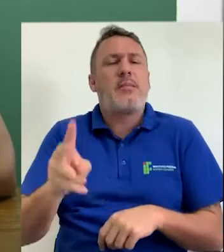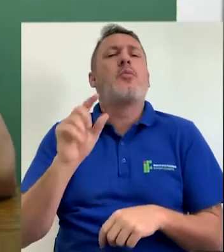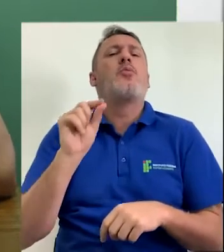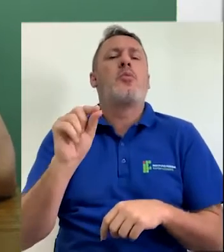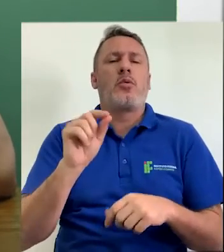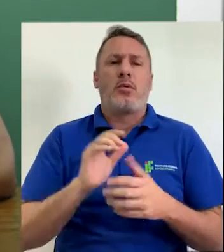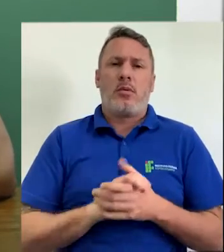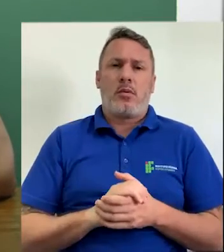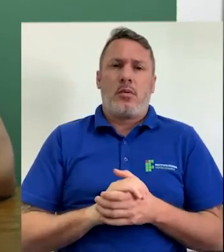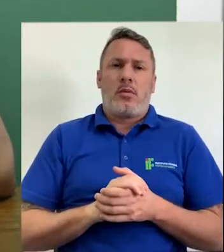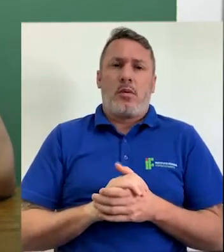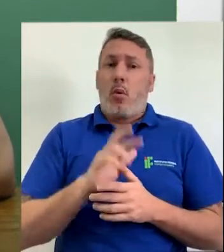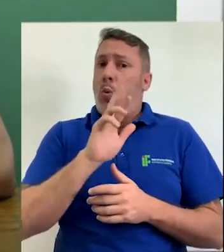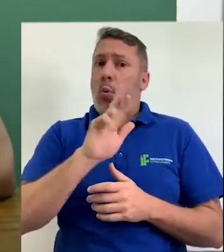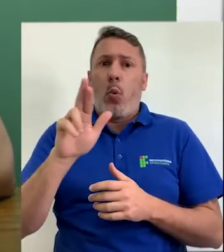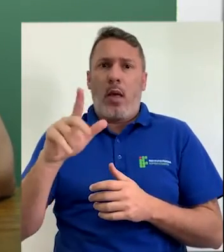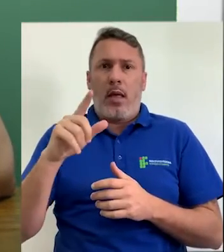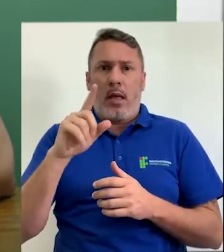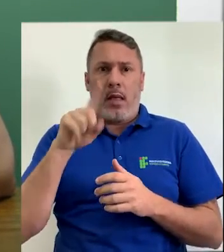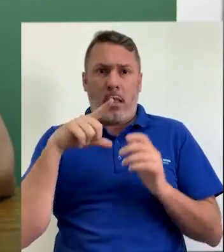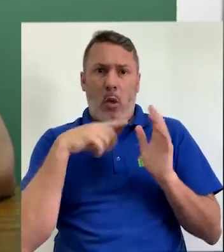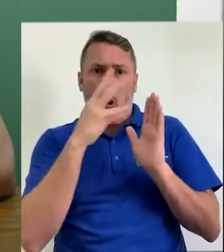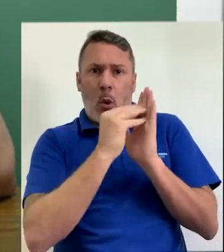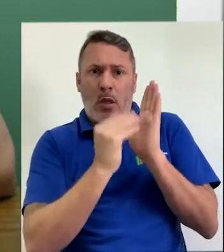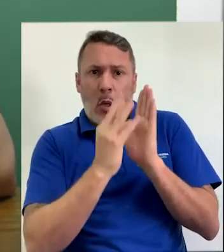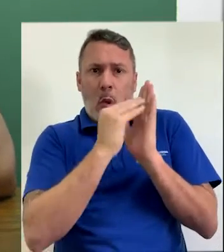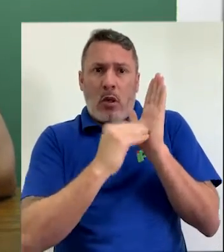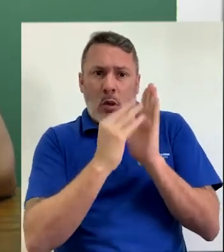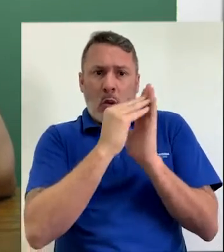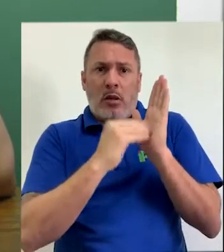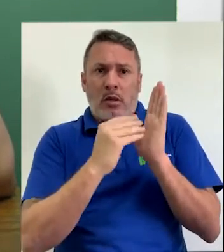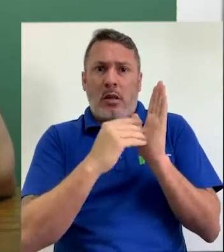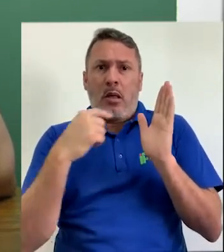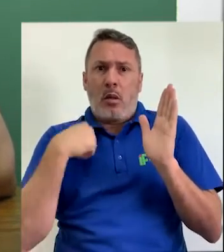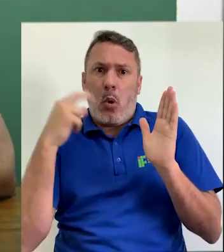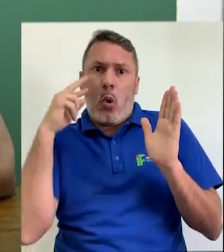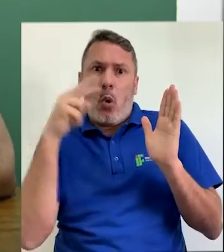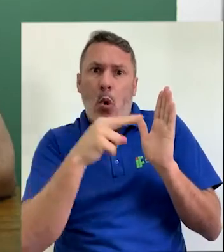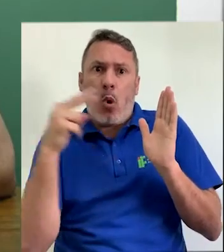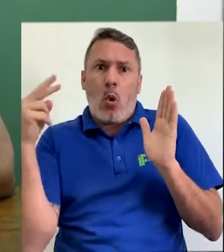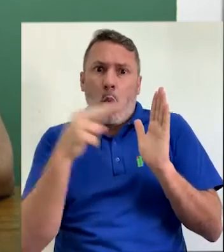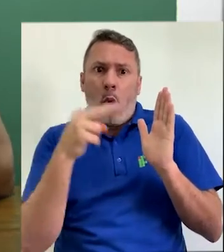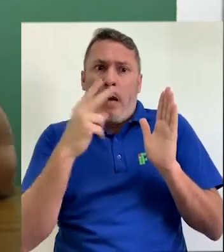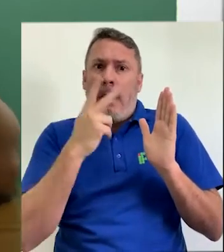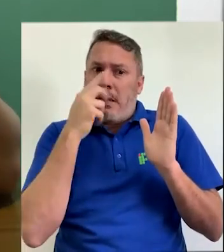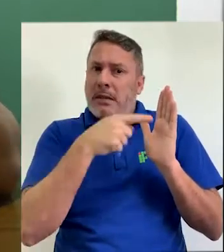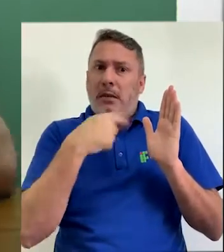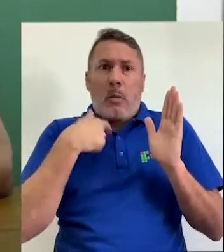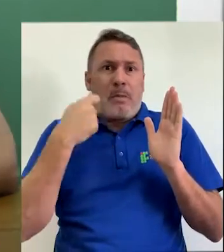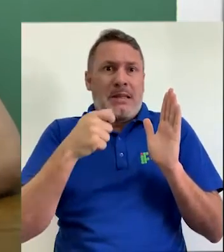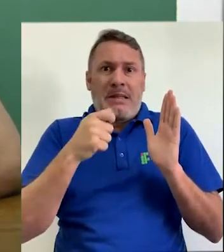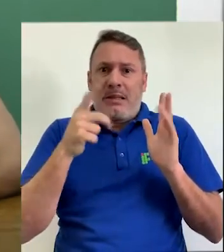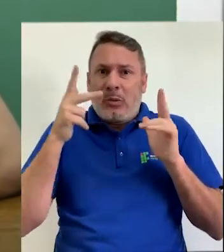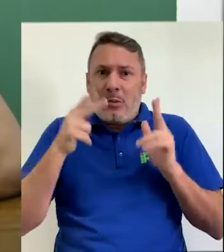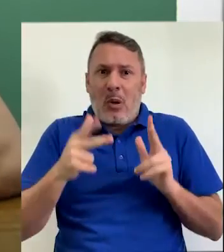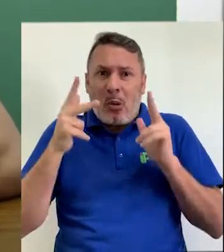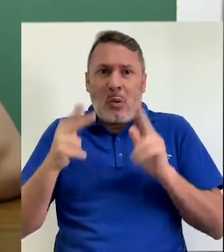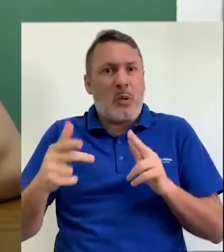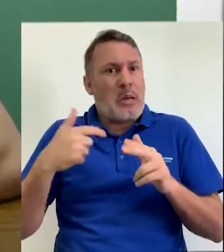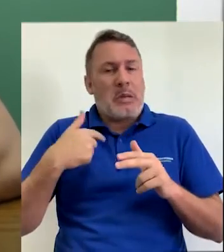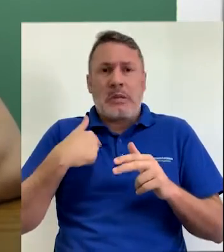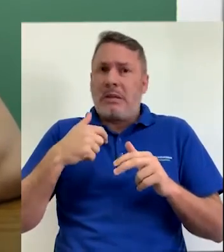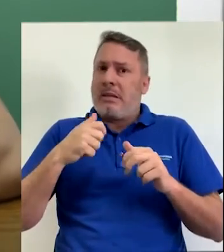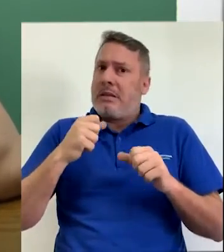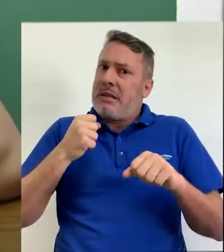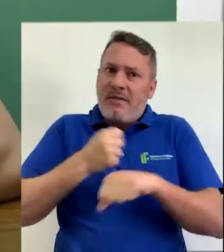Não é o tanto de conteúdo que eu tenho, e através desse conteúdo eu preciso me virar para arrumar